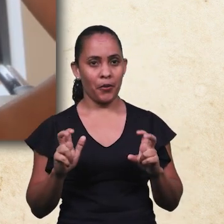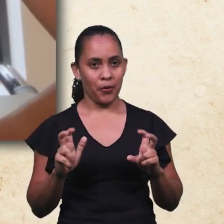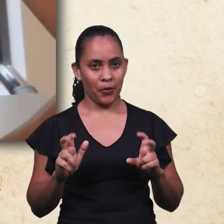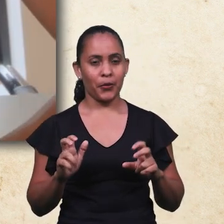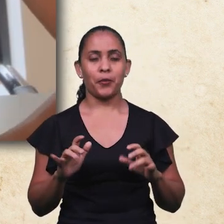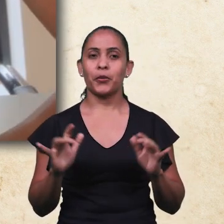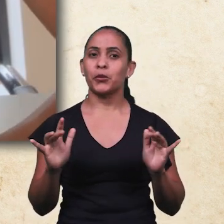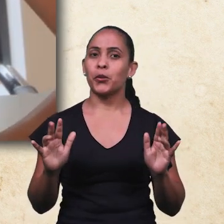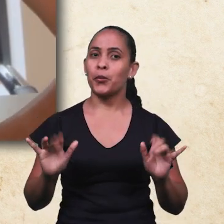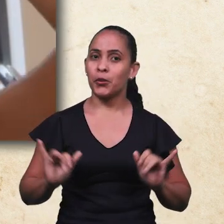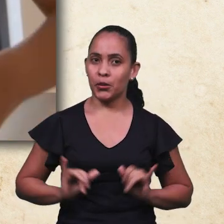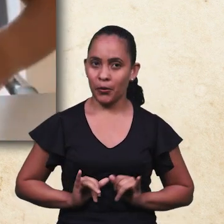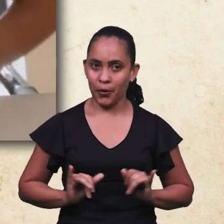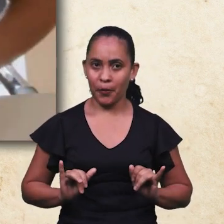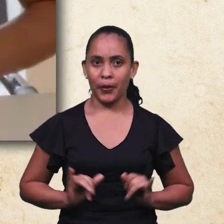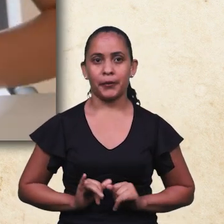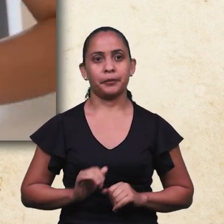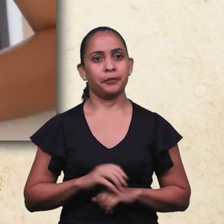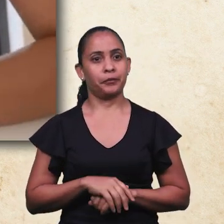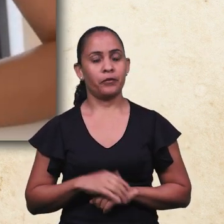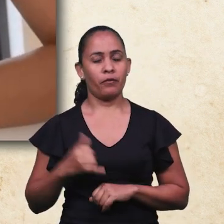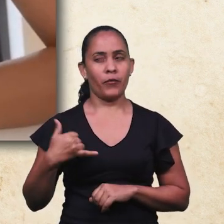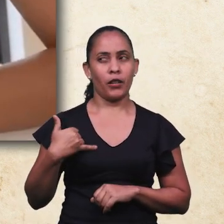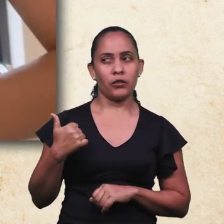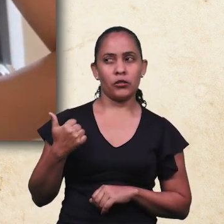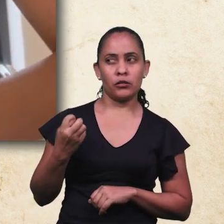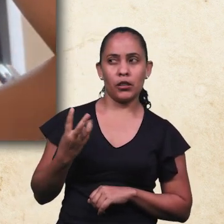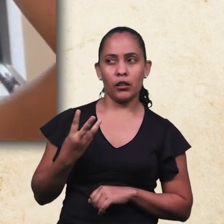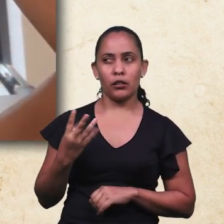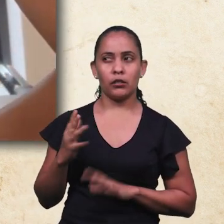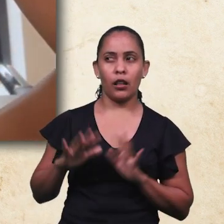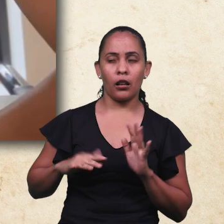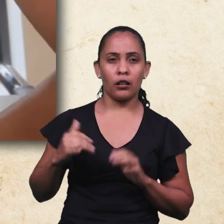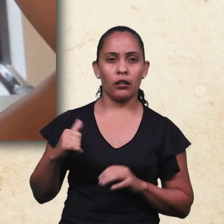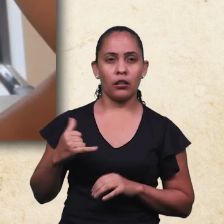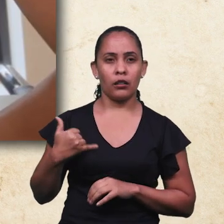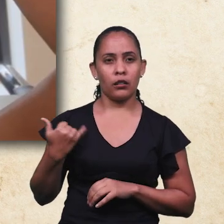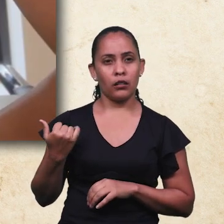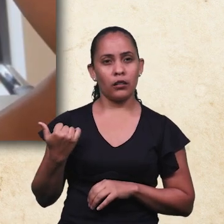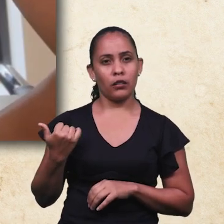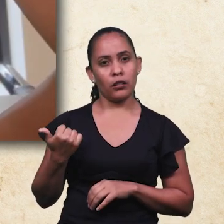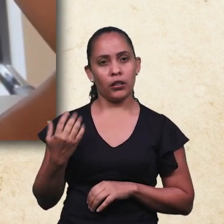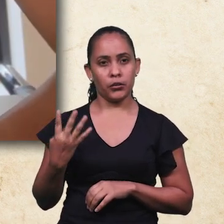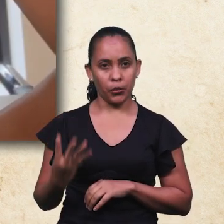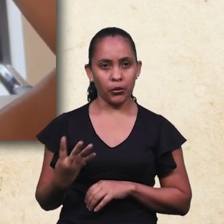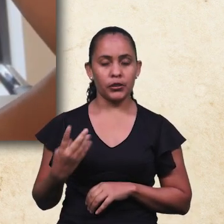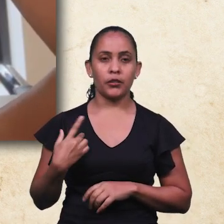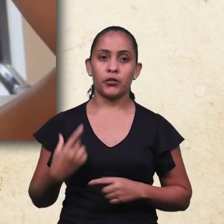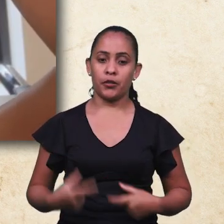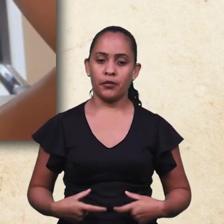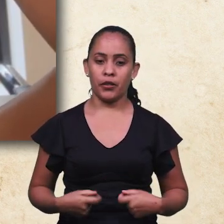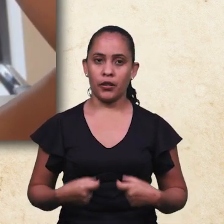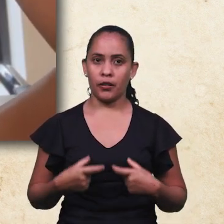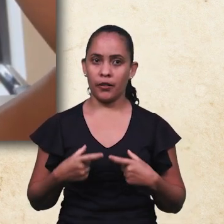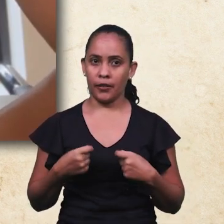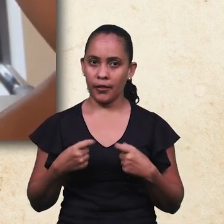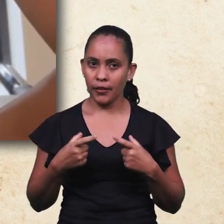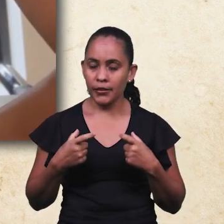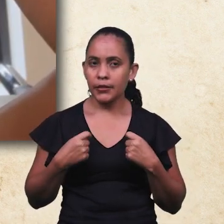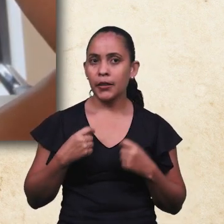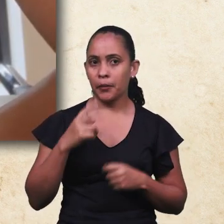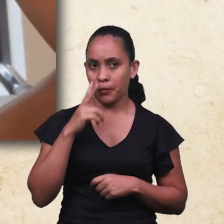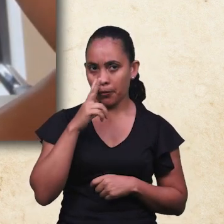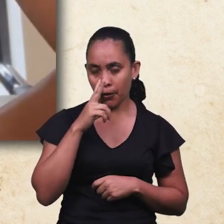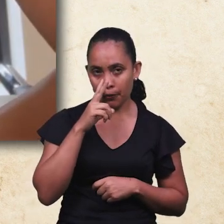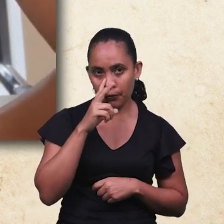Permite Sofrimentos. De 13 para 14 anos, eu enfrentei uma batalha contra um câncer bem agressivo